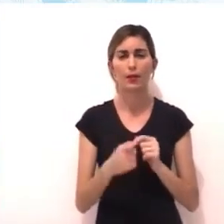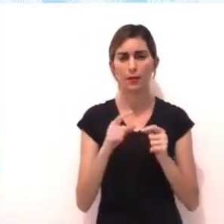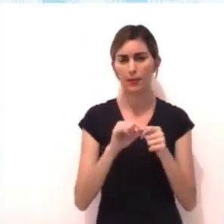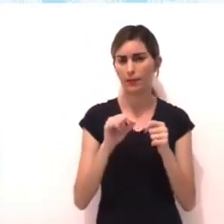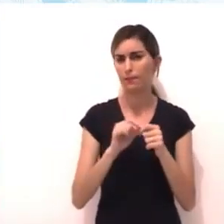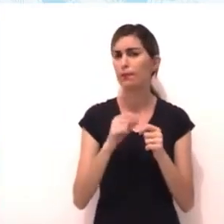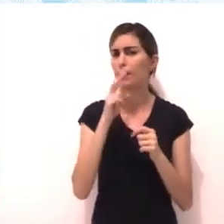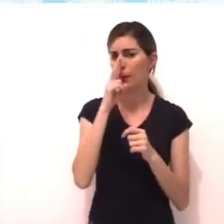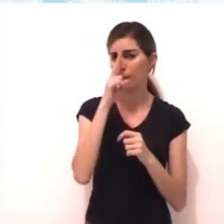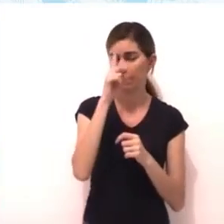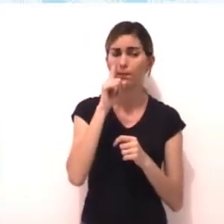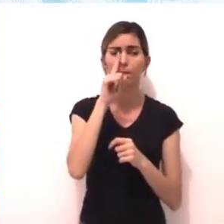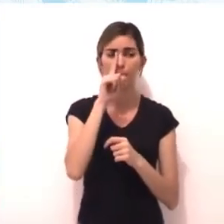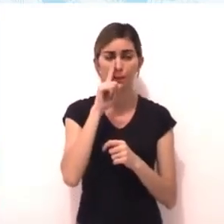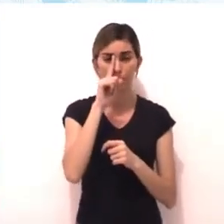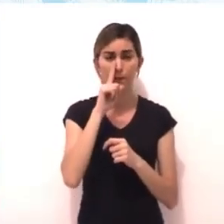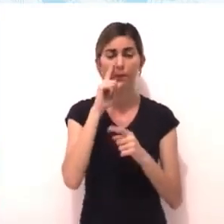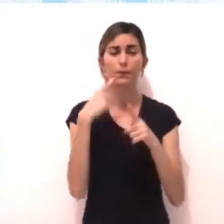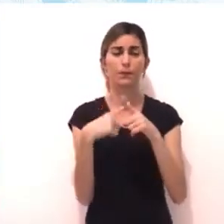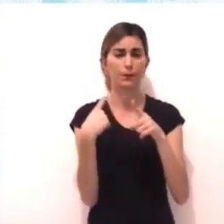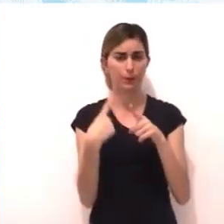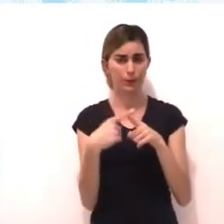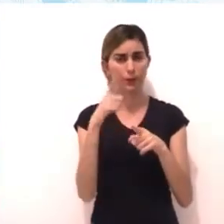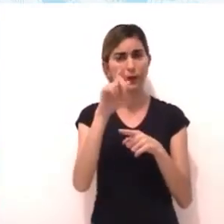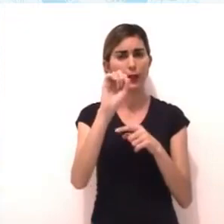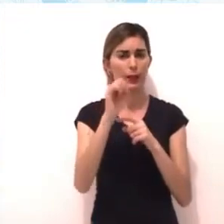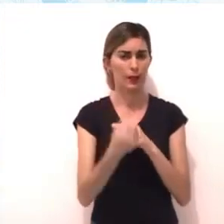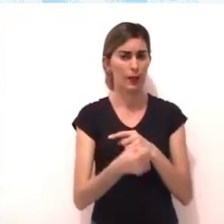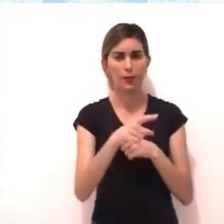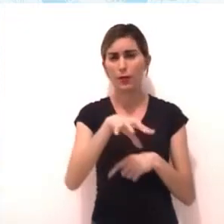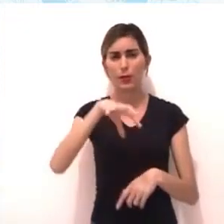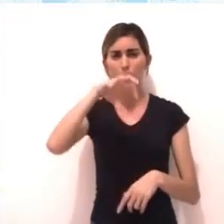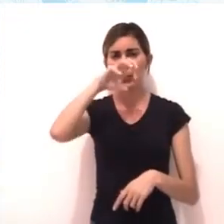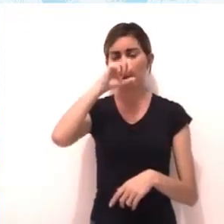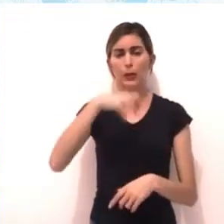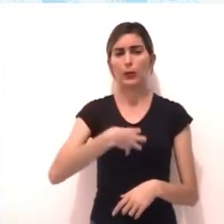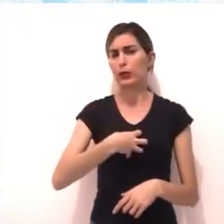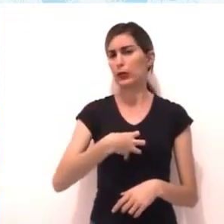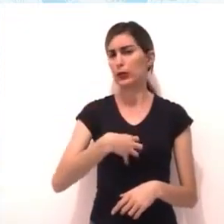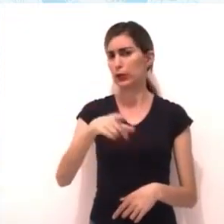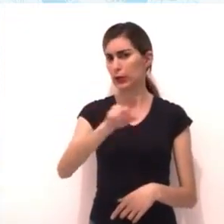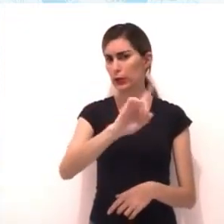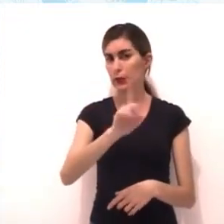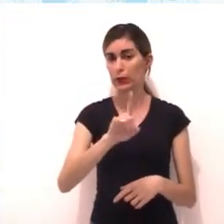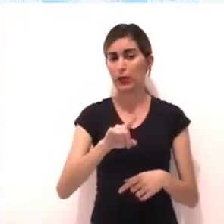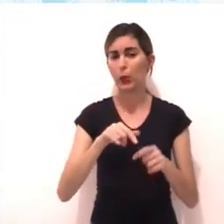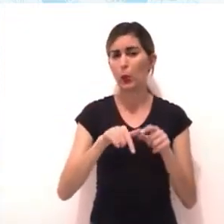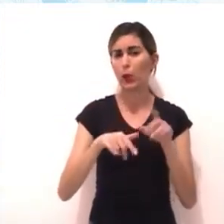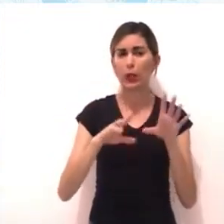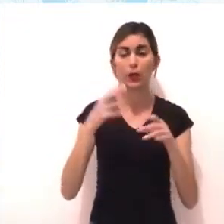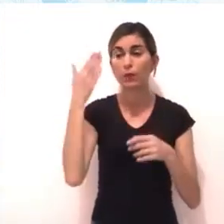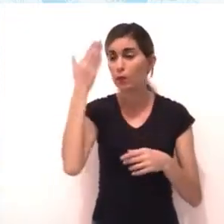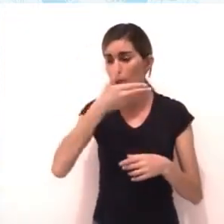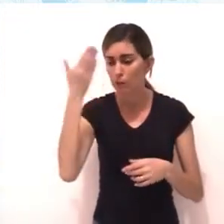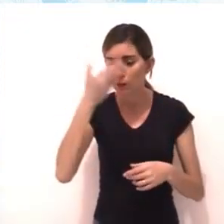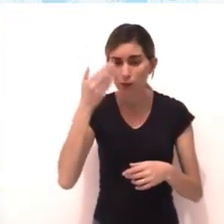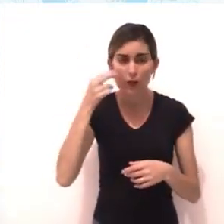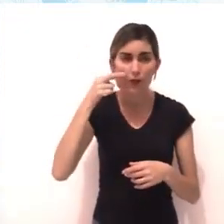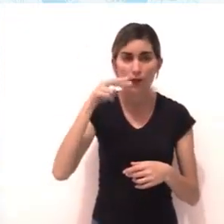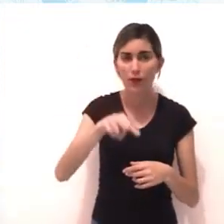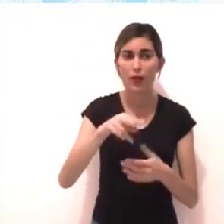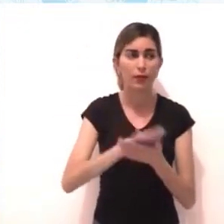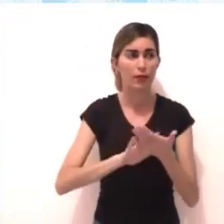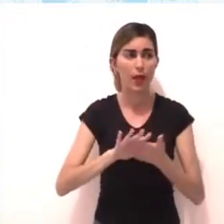assim bastante perigoso. Por quê? Porque é um gás que você não sente o cheiro dele, ele é incolor, você não vê, então você não